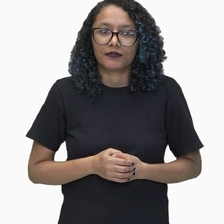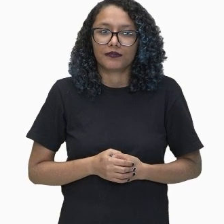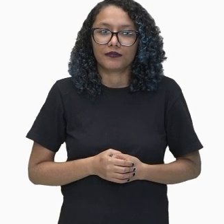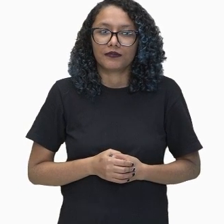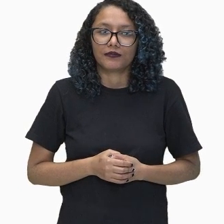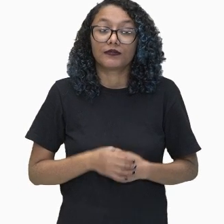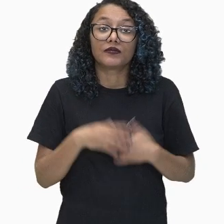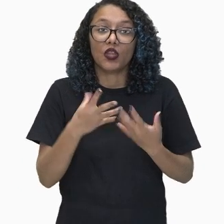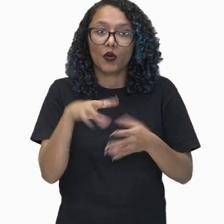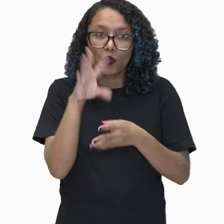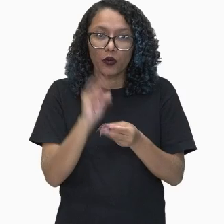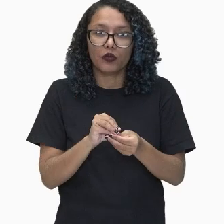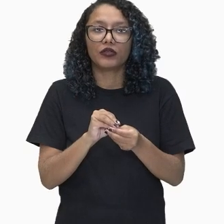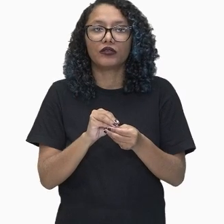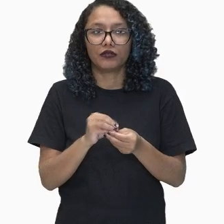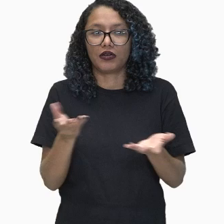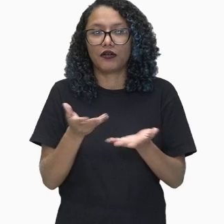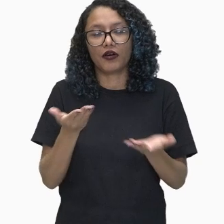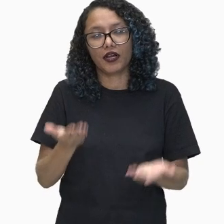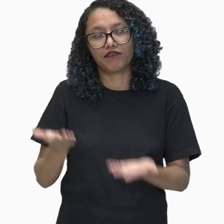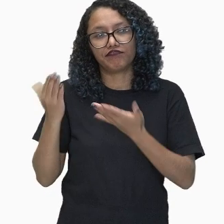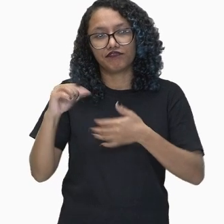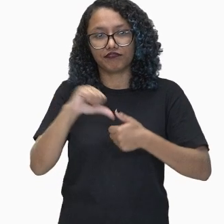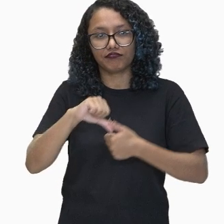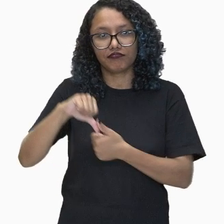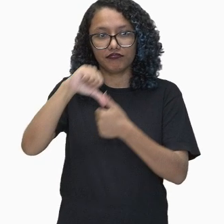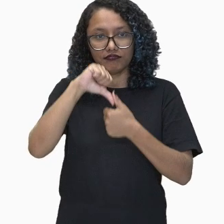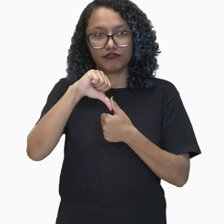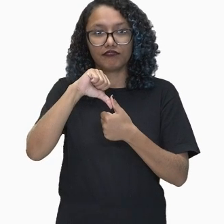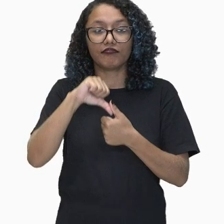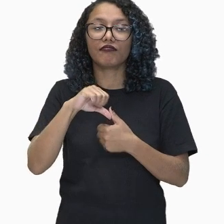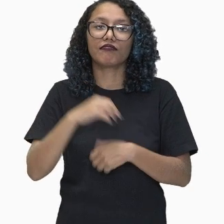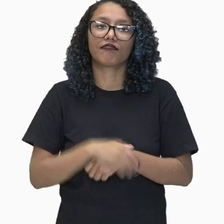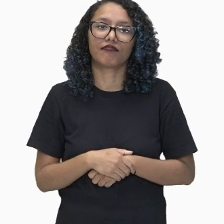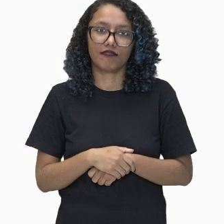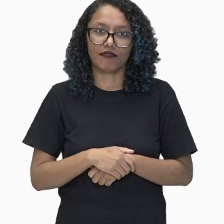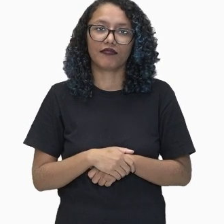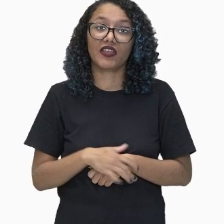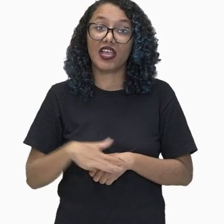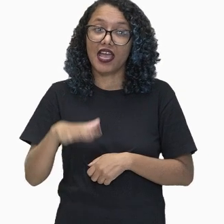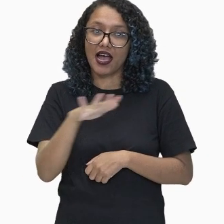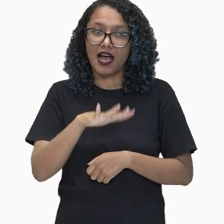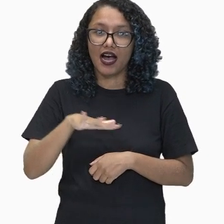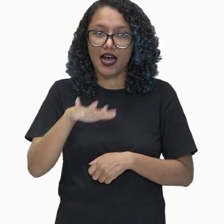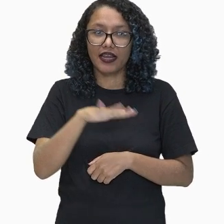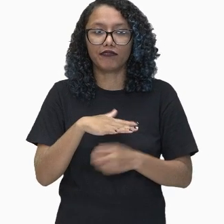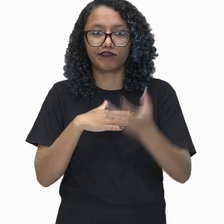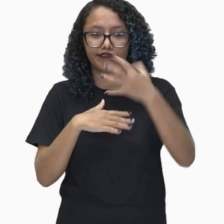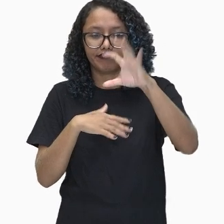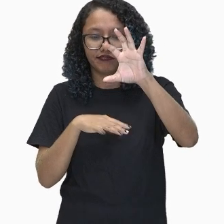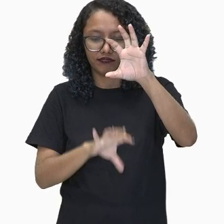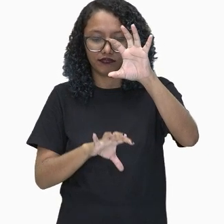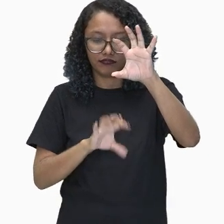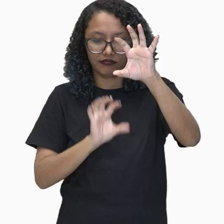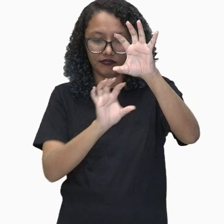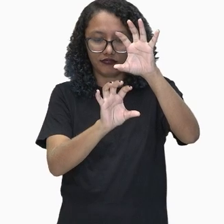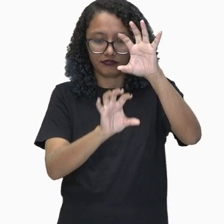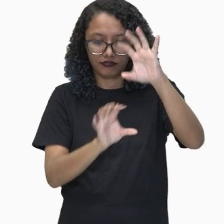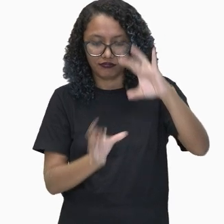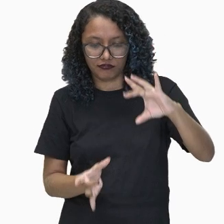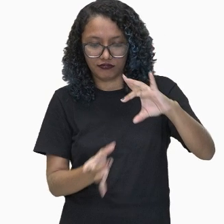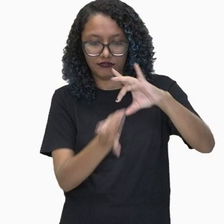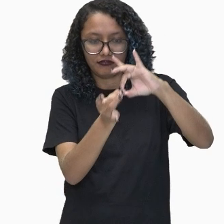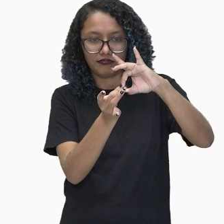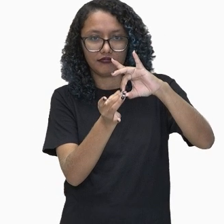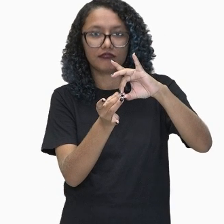conteúdo, a gente fala sobre a América Central, que é justamente aquela porção de terra que fica bem no meio, né, entre a América do Norte e a América